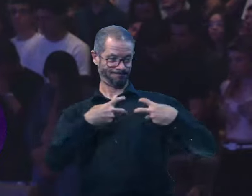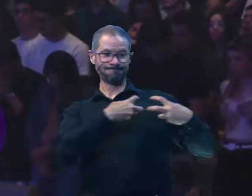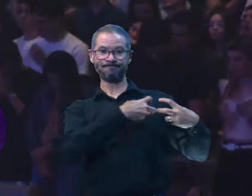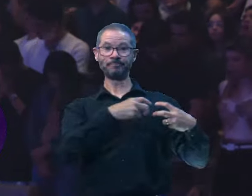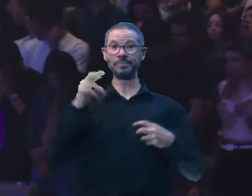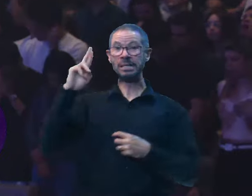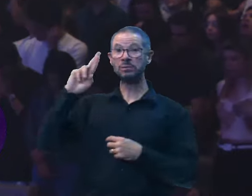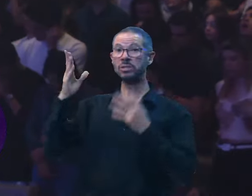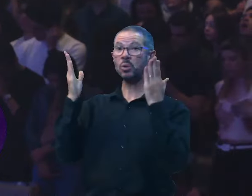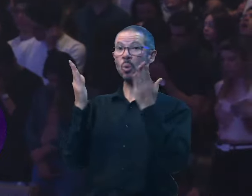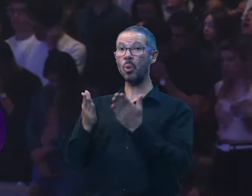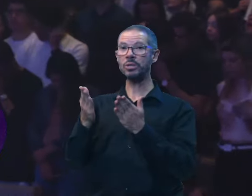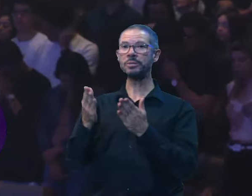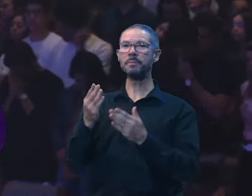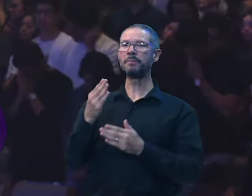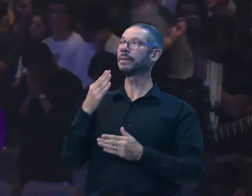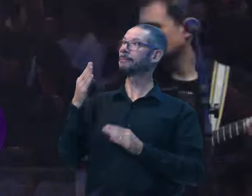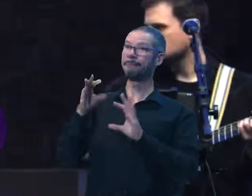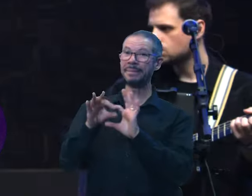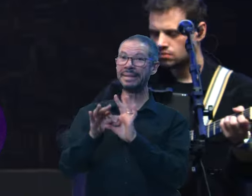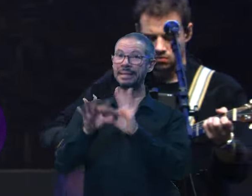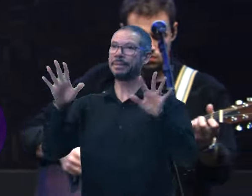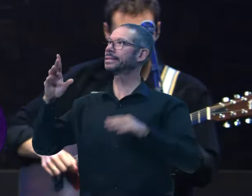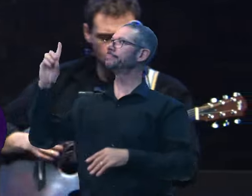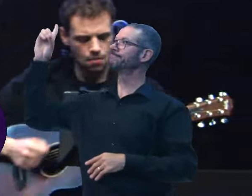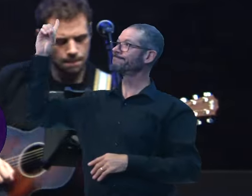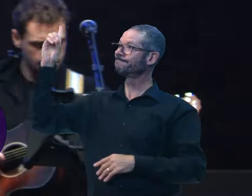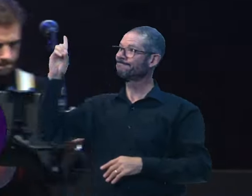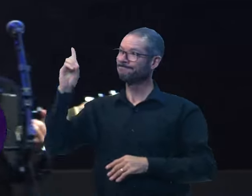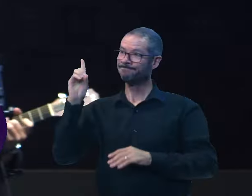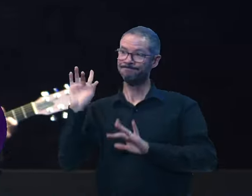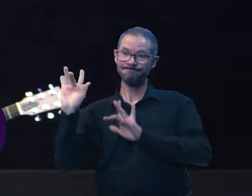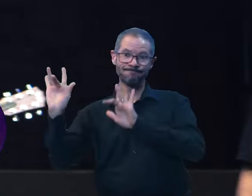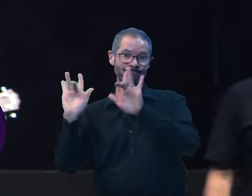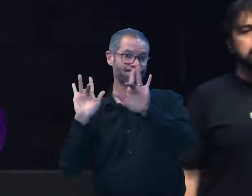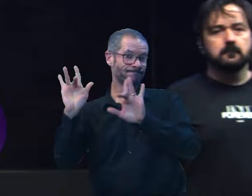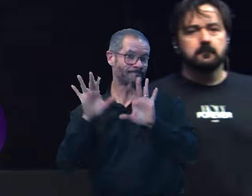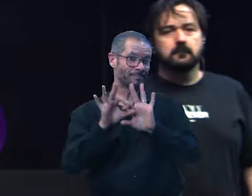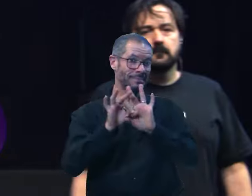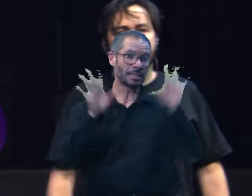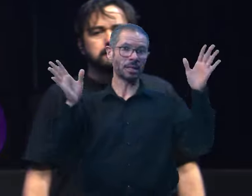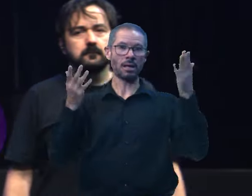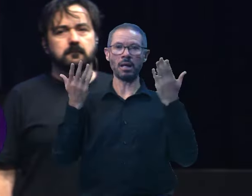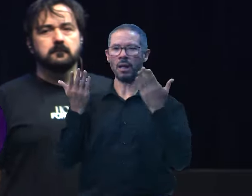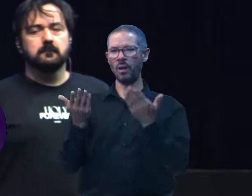O Senhor hoje quer te libertar disso. Quer te fazer mais leve.